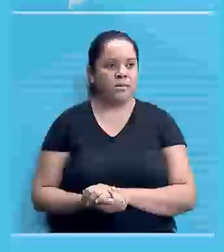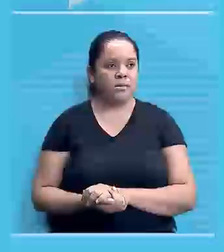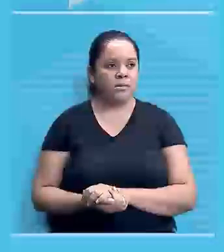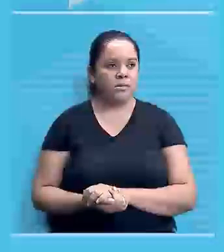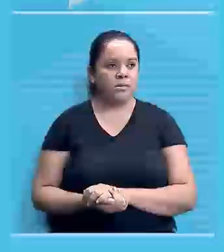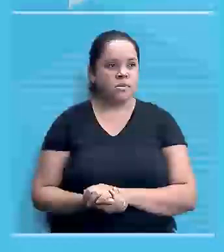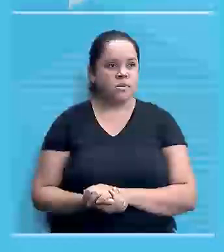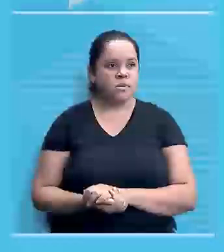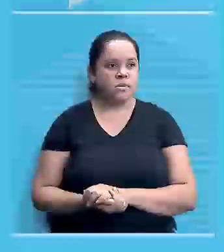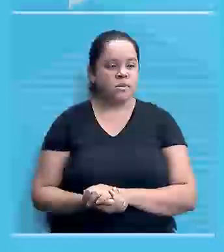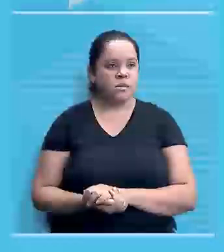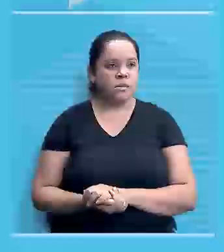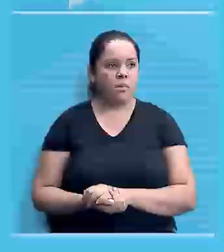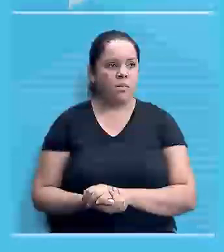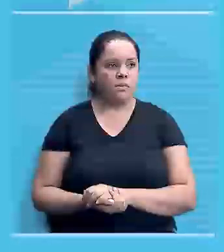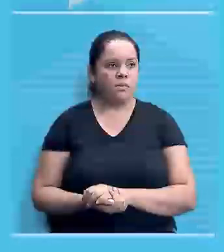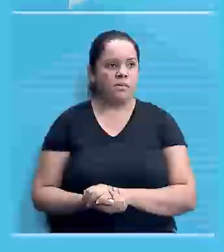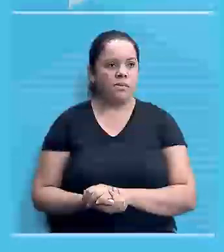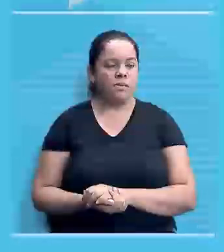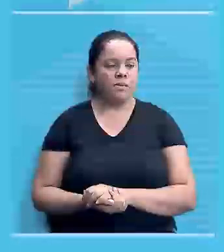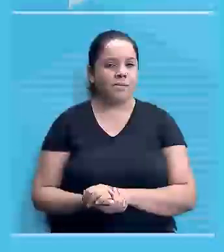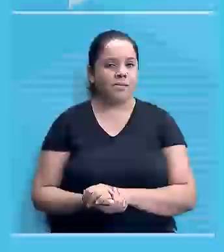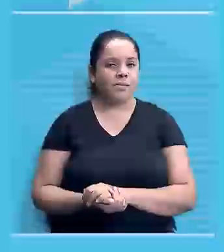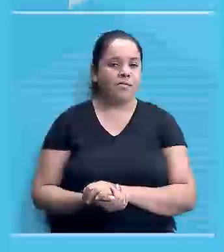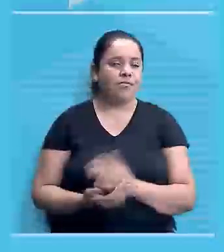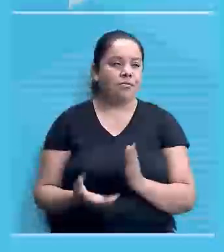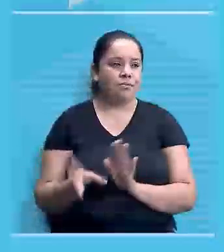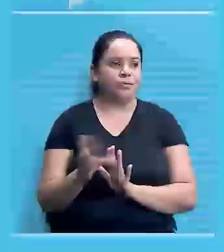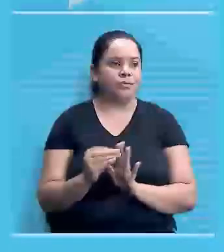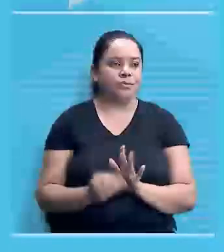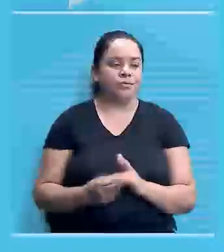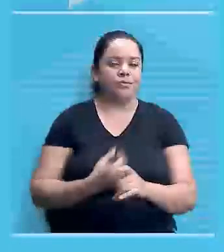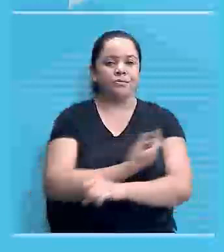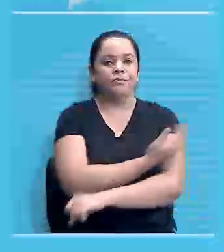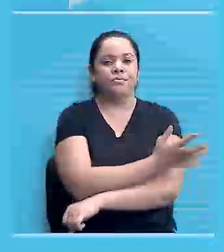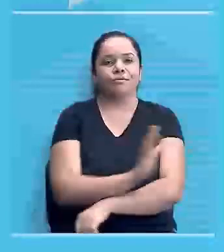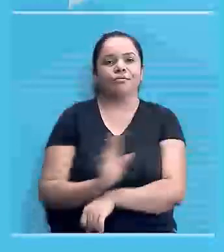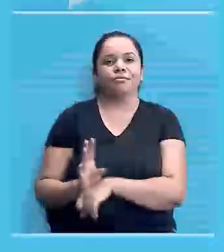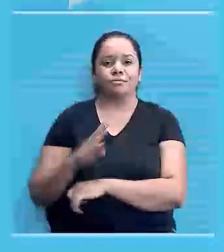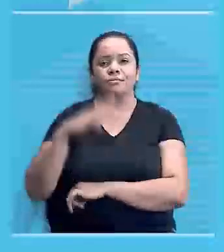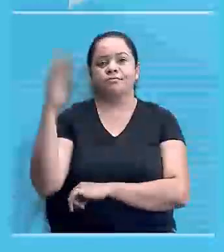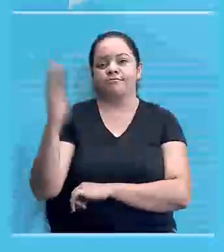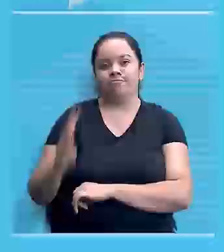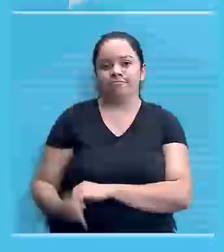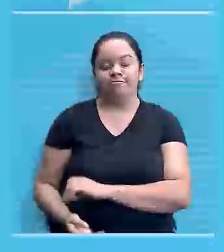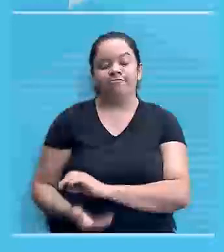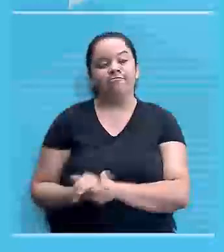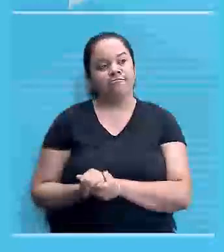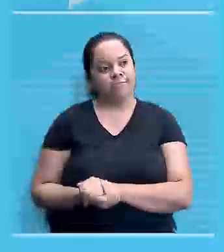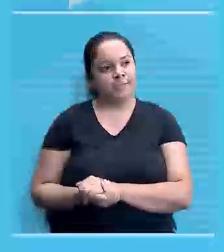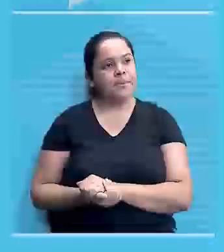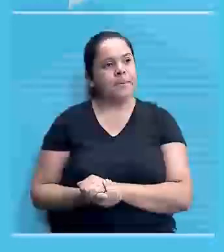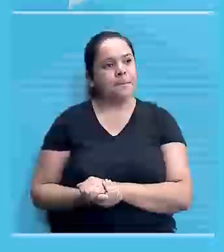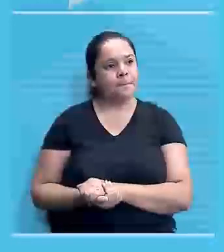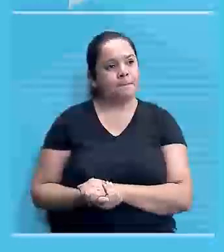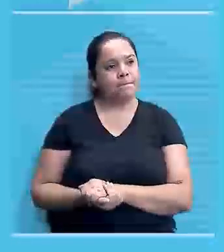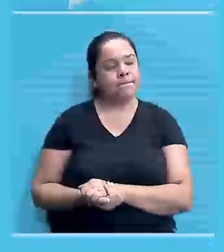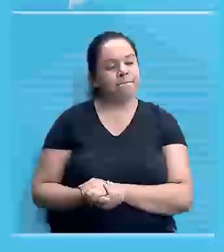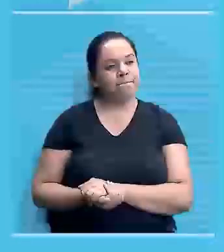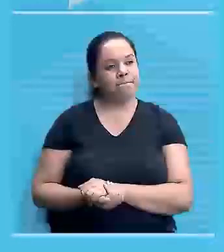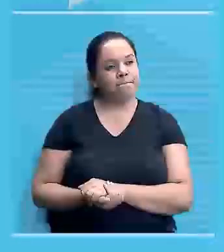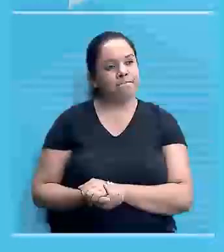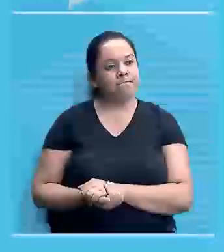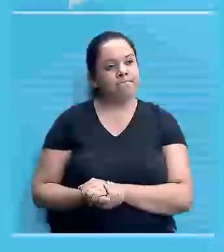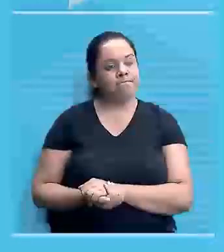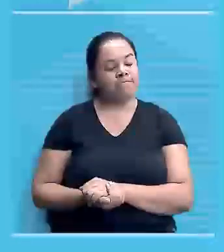brasileira né é o nosso conteúdo em questão urbanização brasileira Então olha só